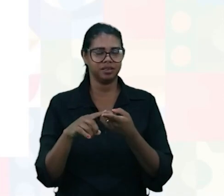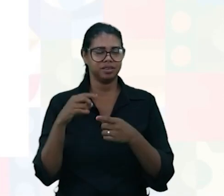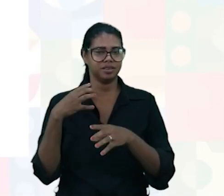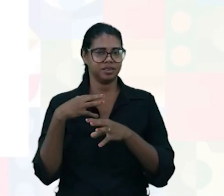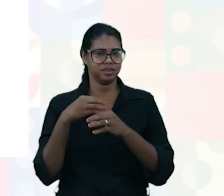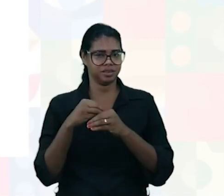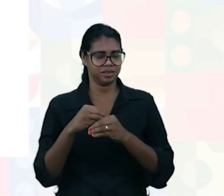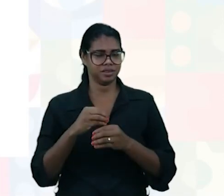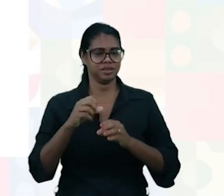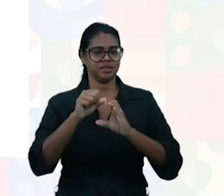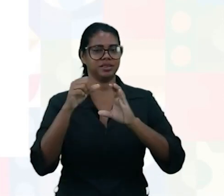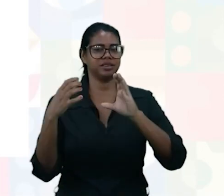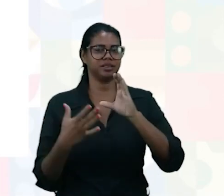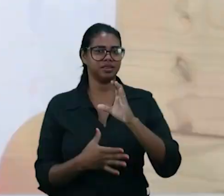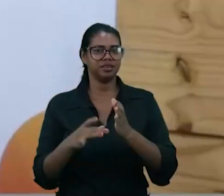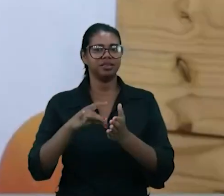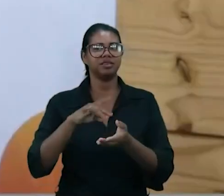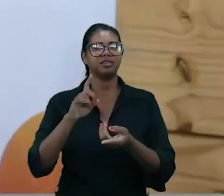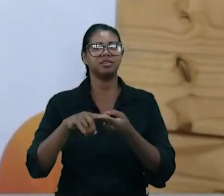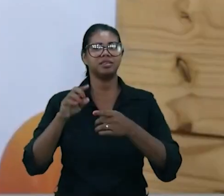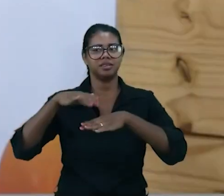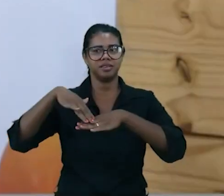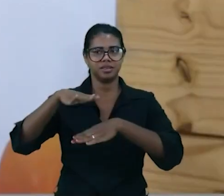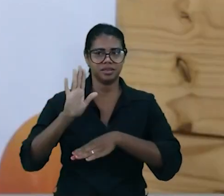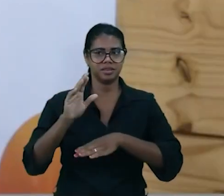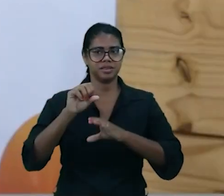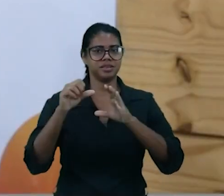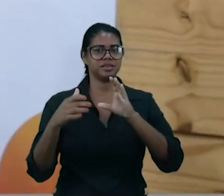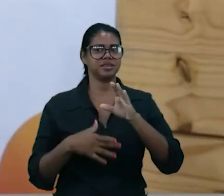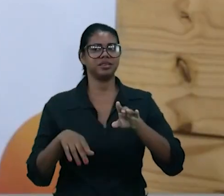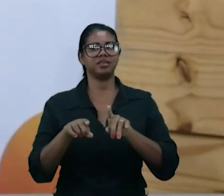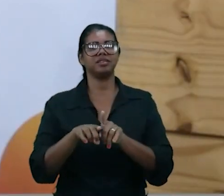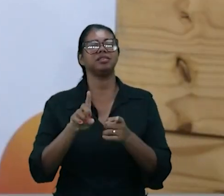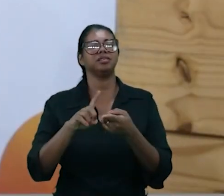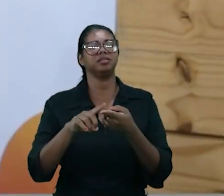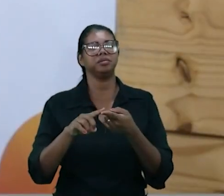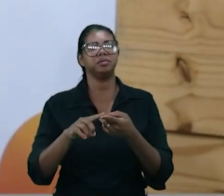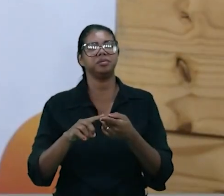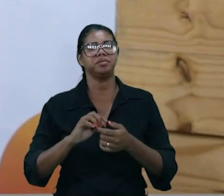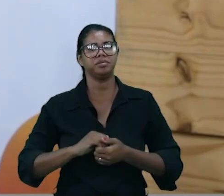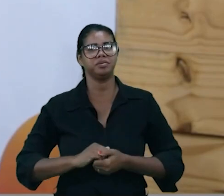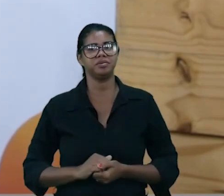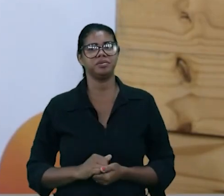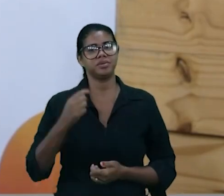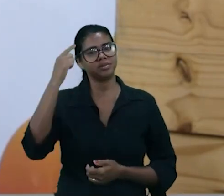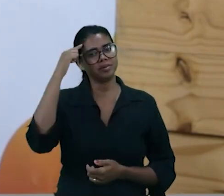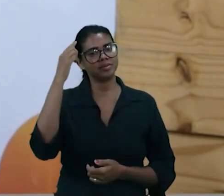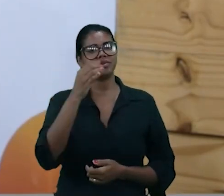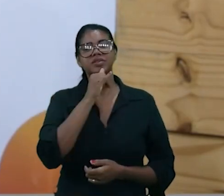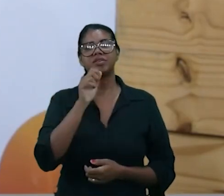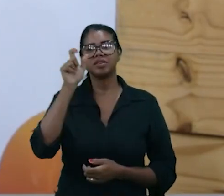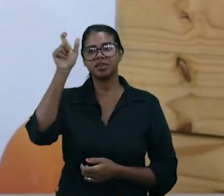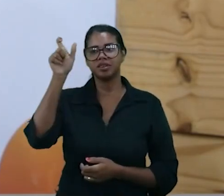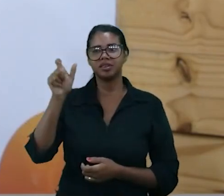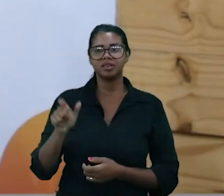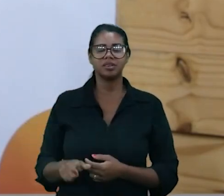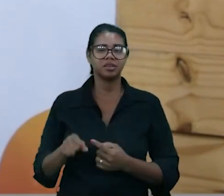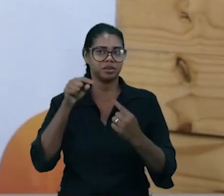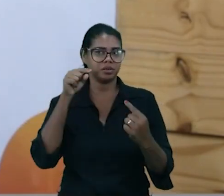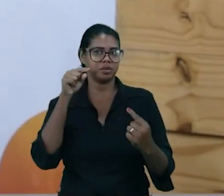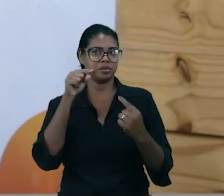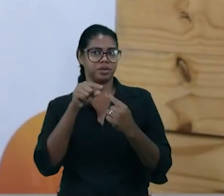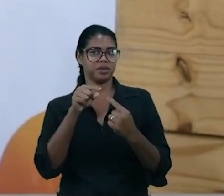que caracteriza todas as demais categorias que Aristóteles criou, a gente pensa, por exemplo, numa pessoa ou num objeto ou